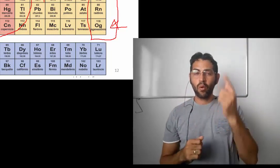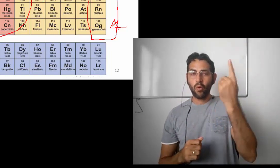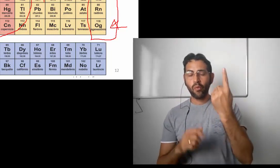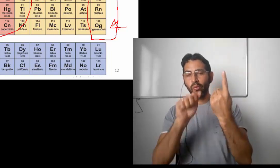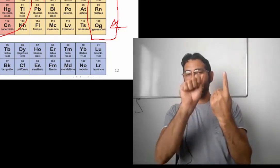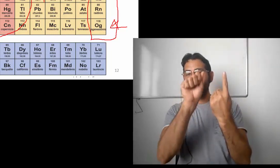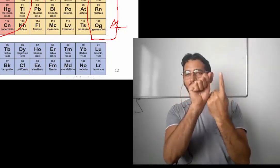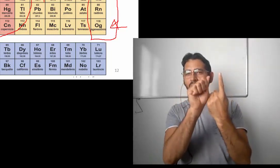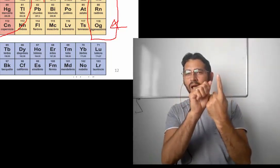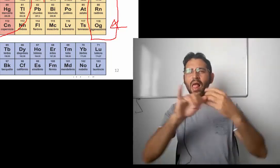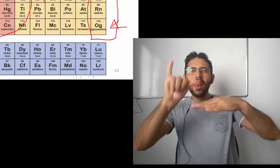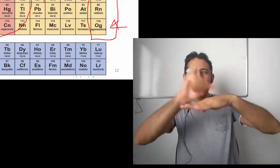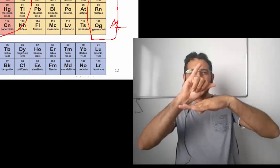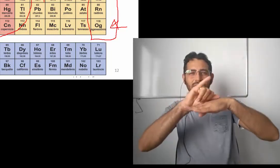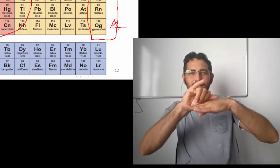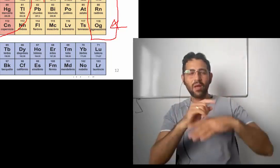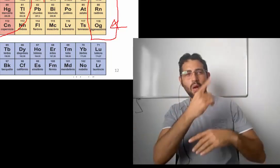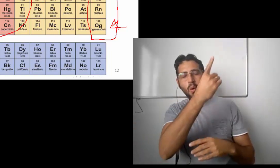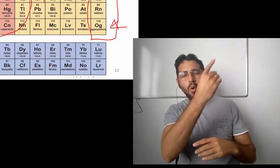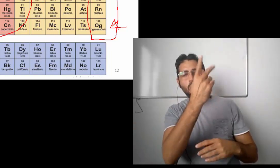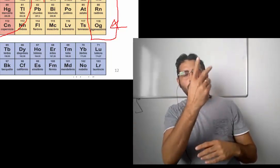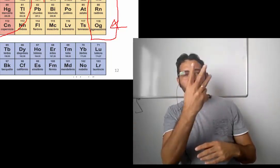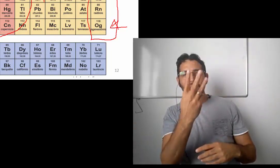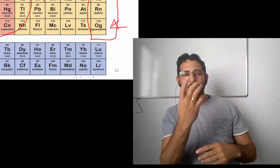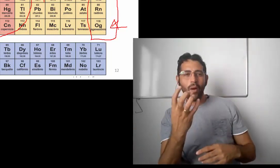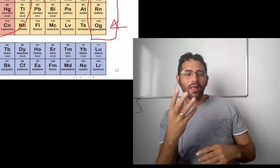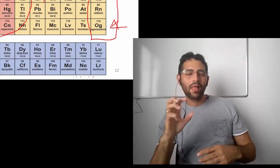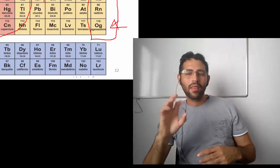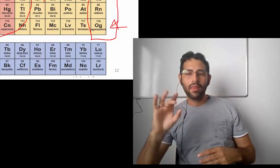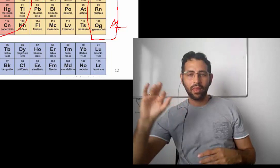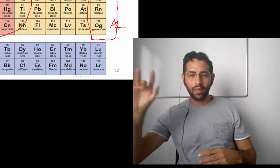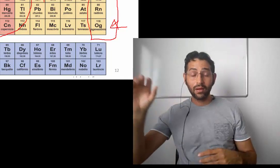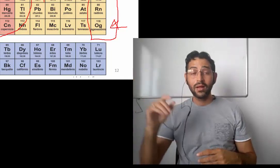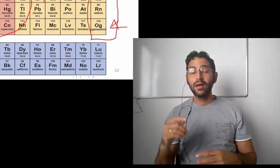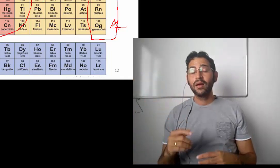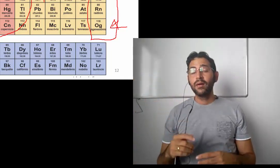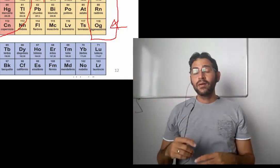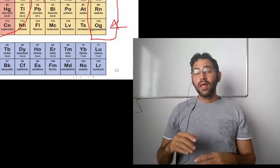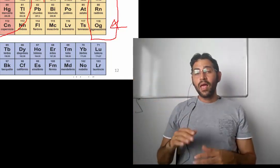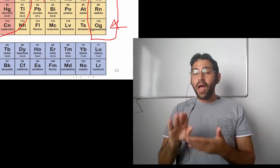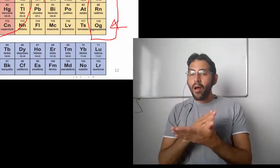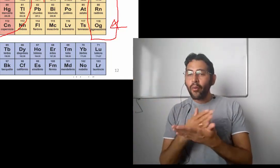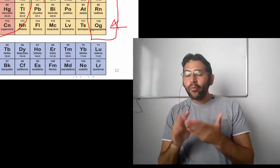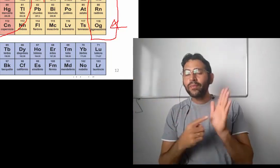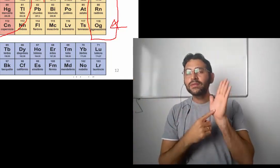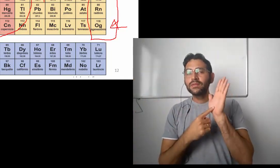né, representam como um A, aí vem